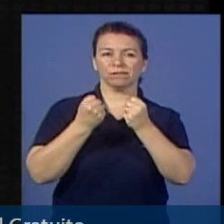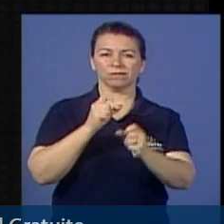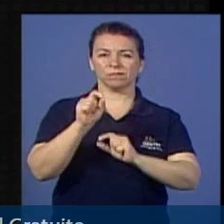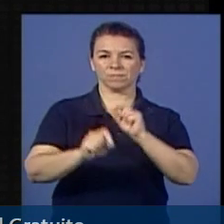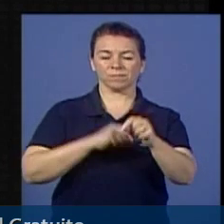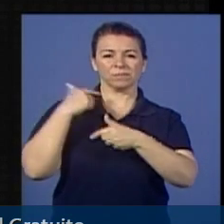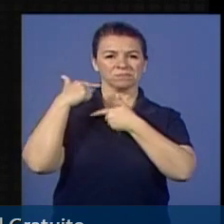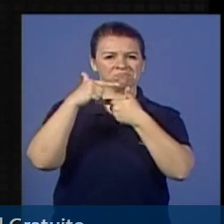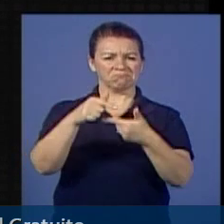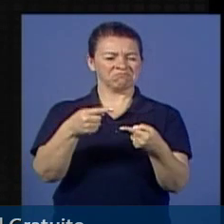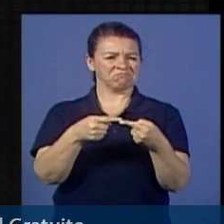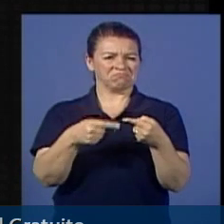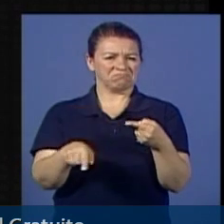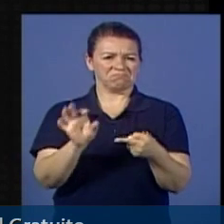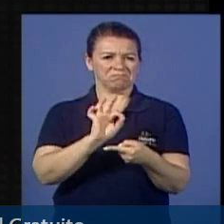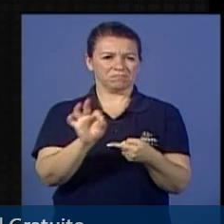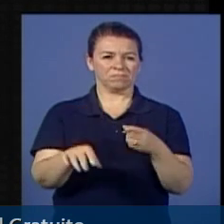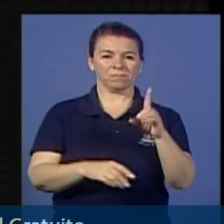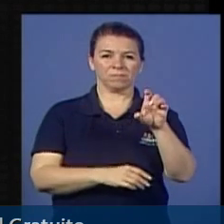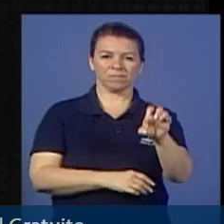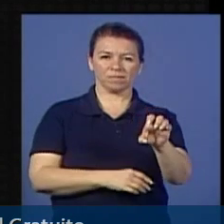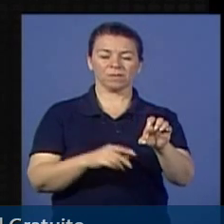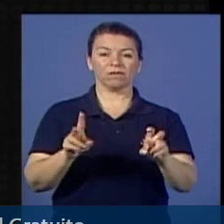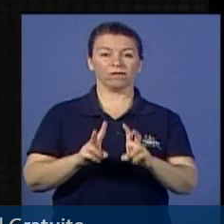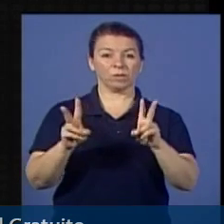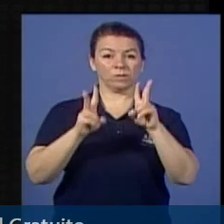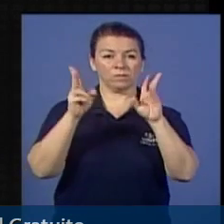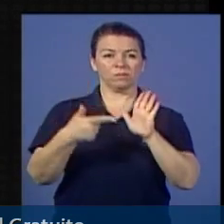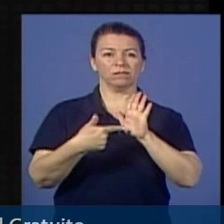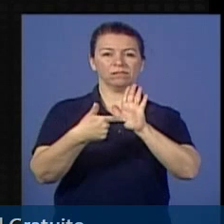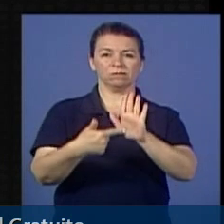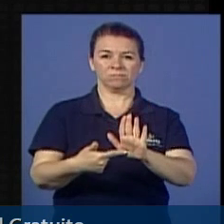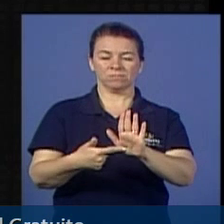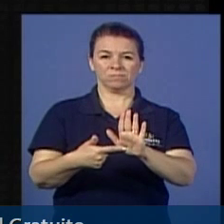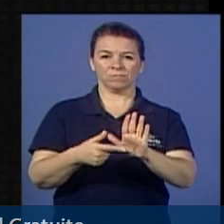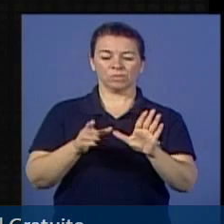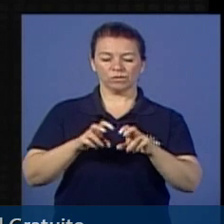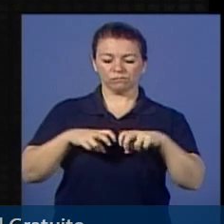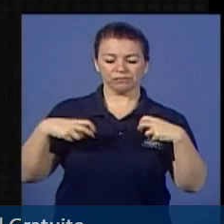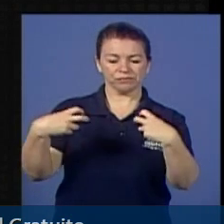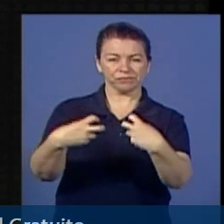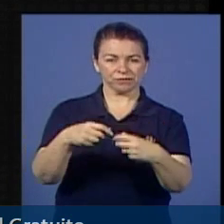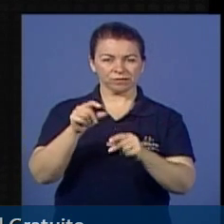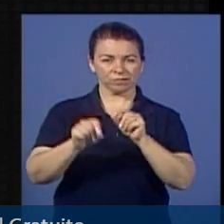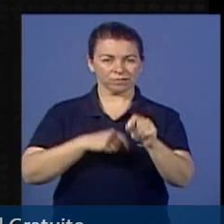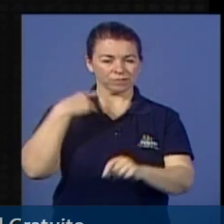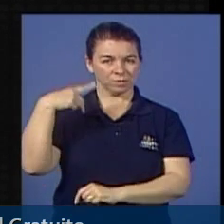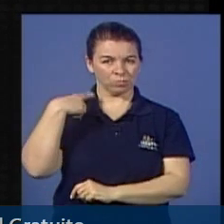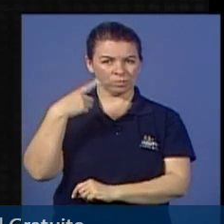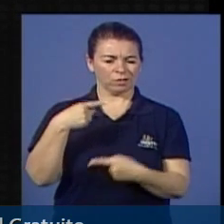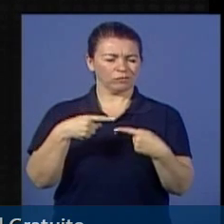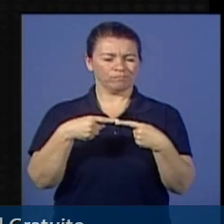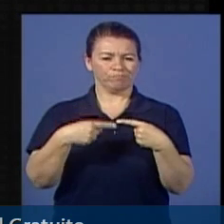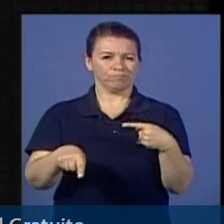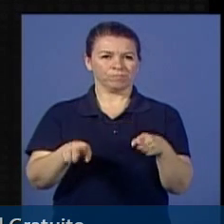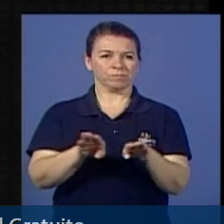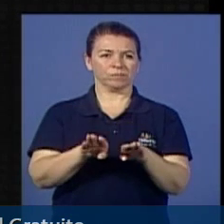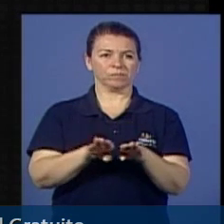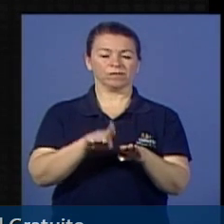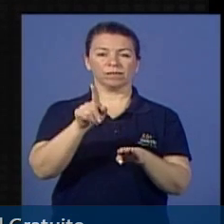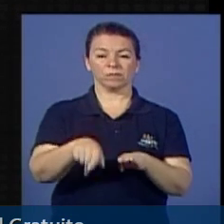tradicional, não tem nada a ver. Valorização da representação parlamentar, também não tem nada a ver. Aqui eu